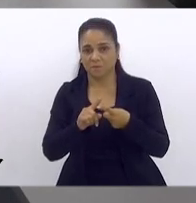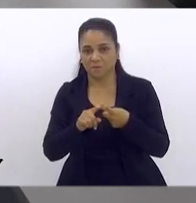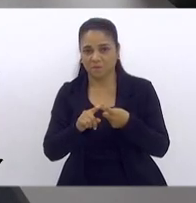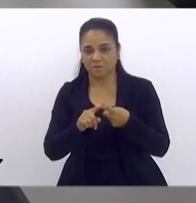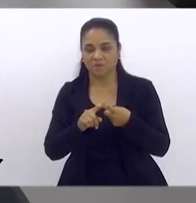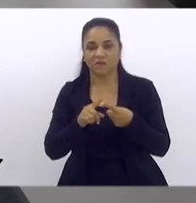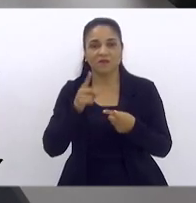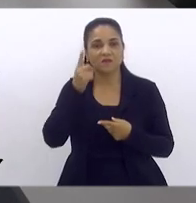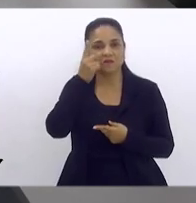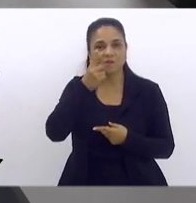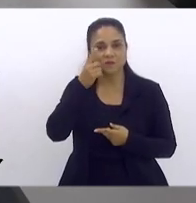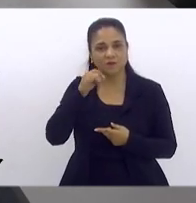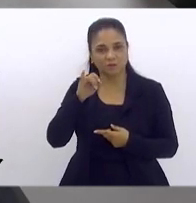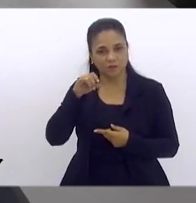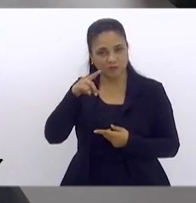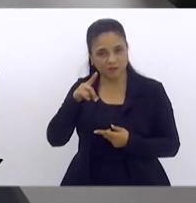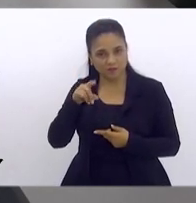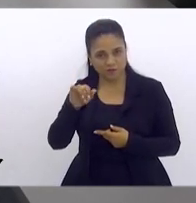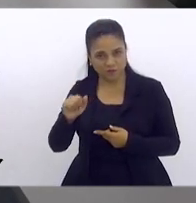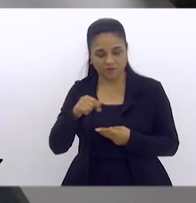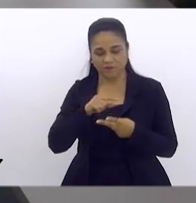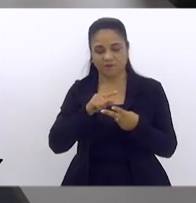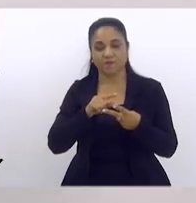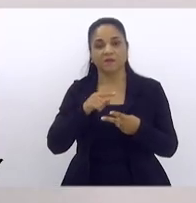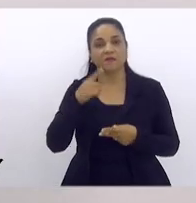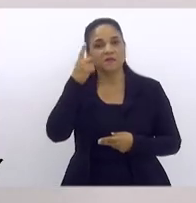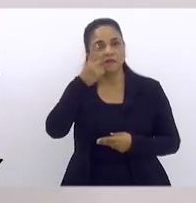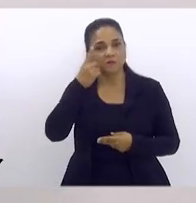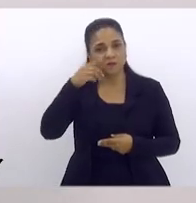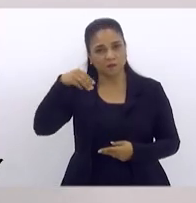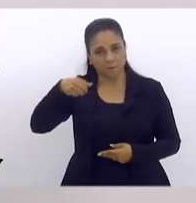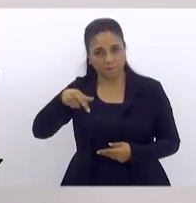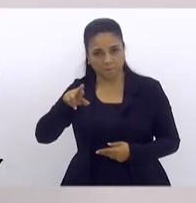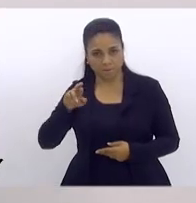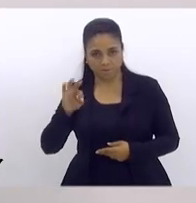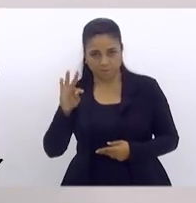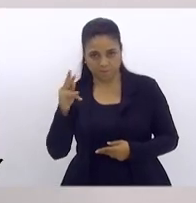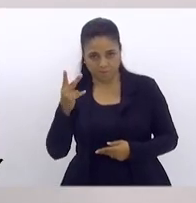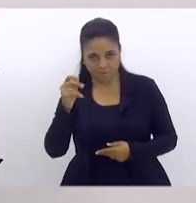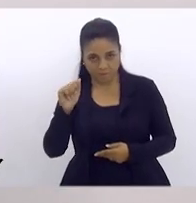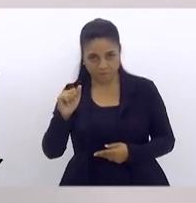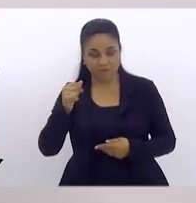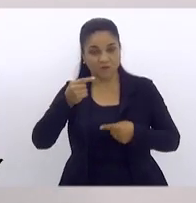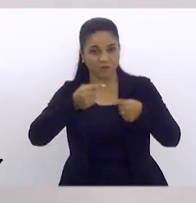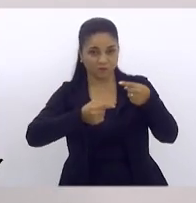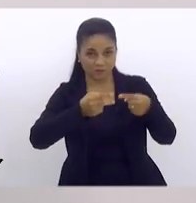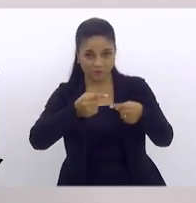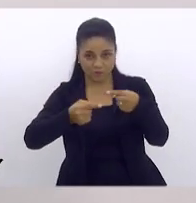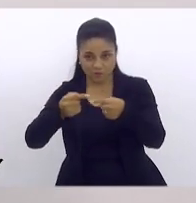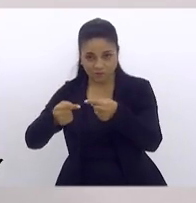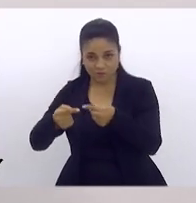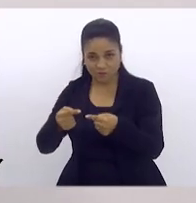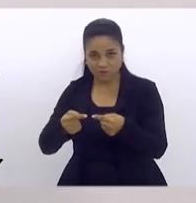da Índia e a deputada Marta Rocha acabaram de de discutir